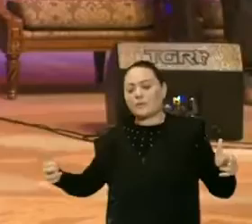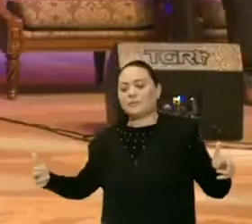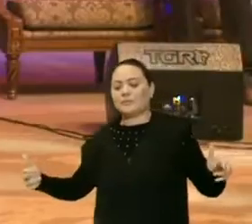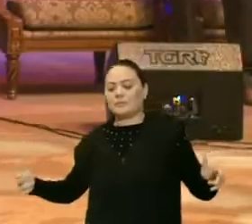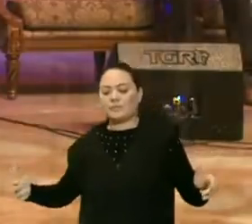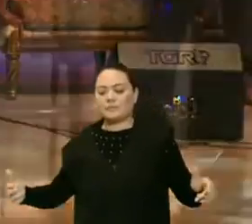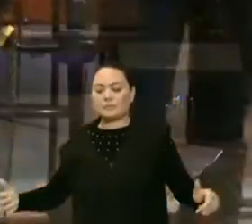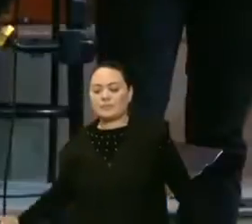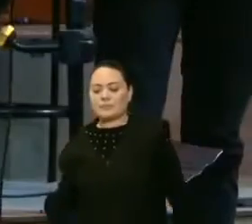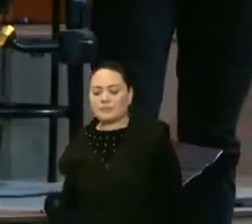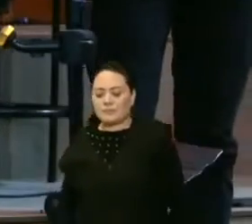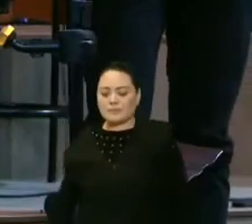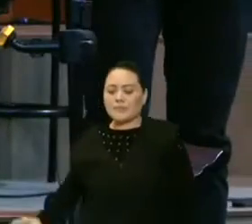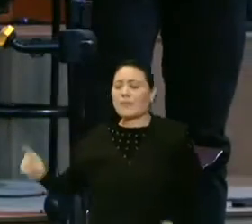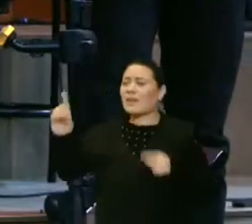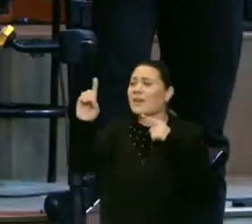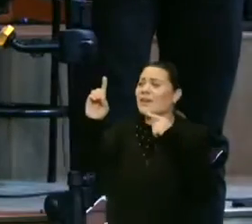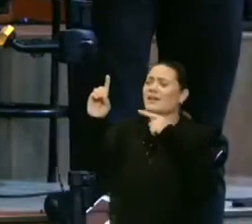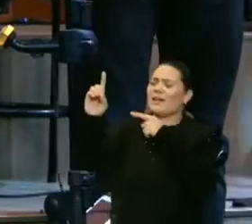impossível para